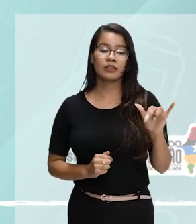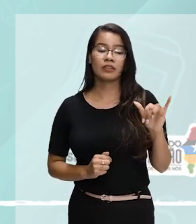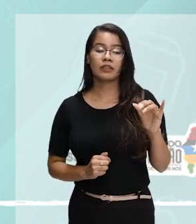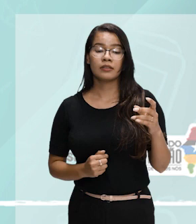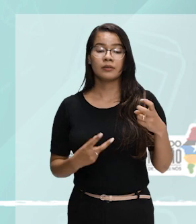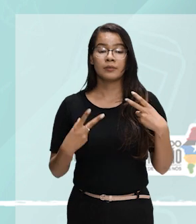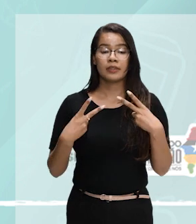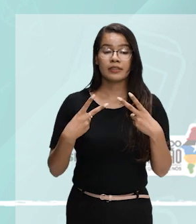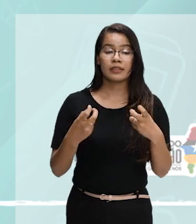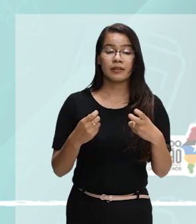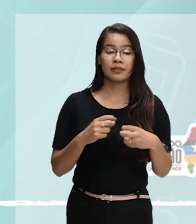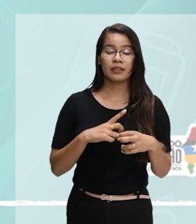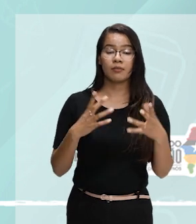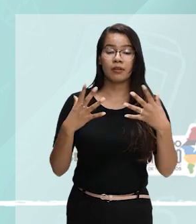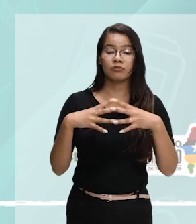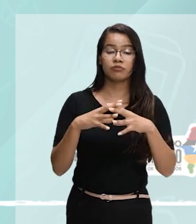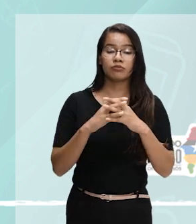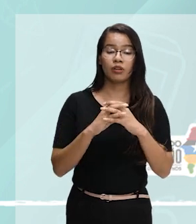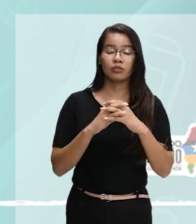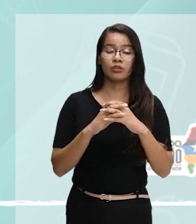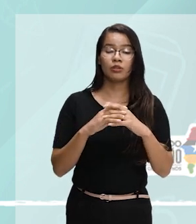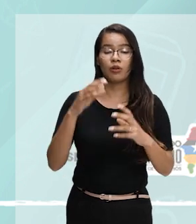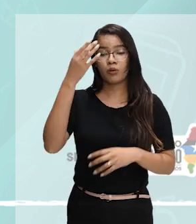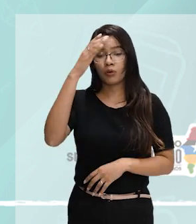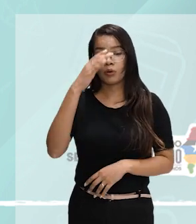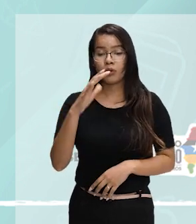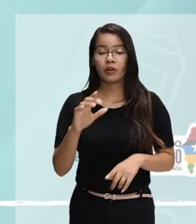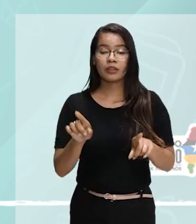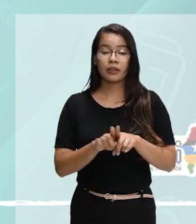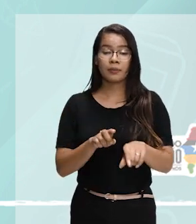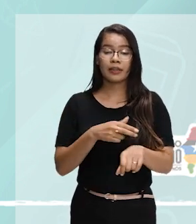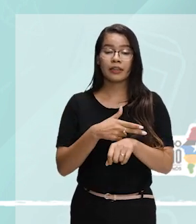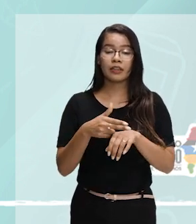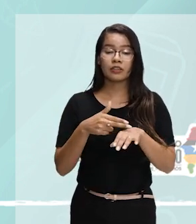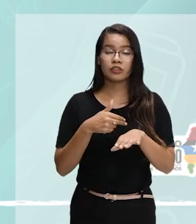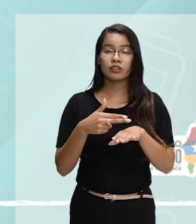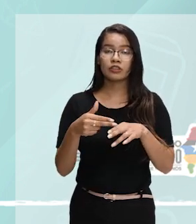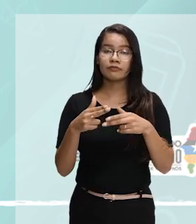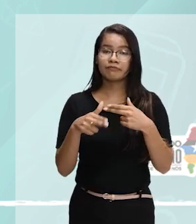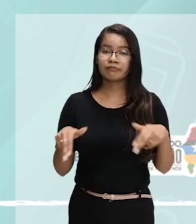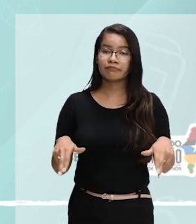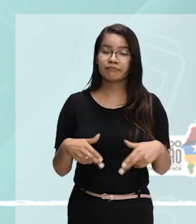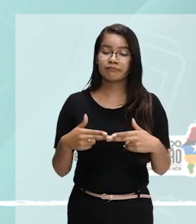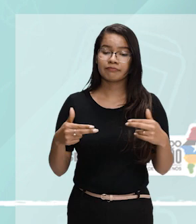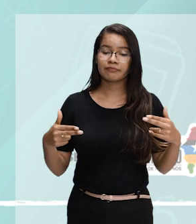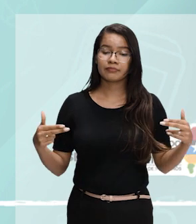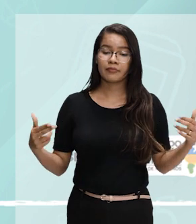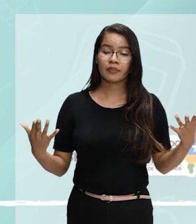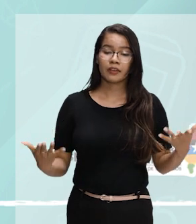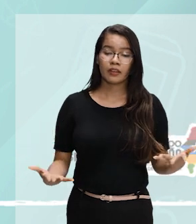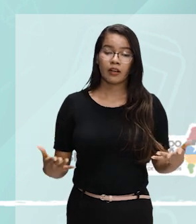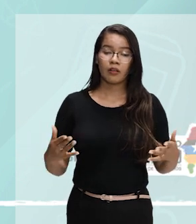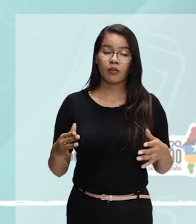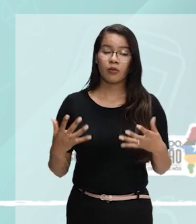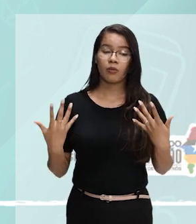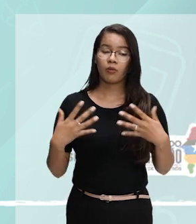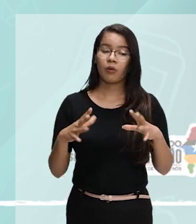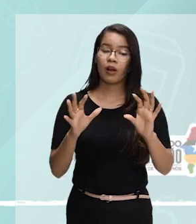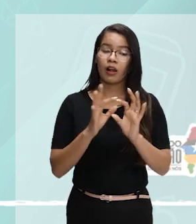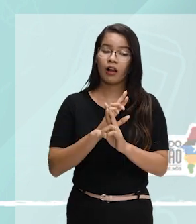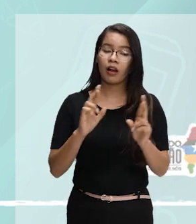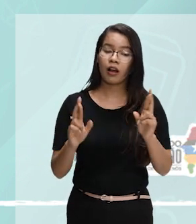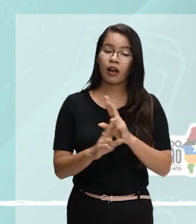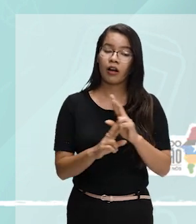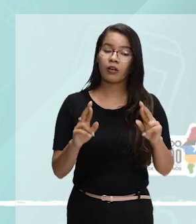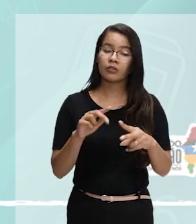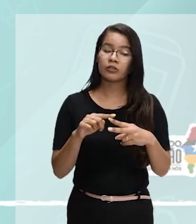Entre culturas e etnias. Com isso, o envolvimento dos dois demonstra não somente a união entre dois povos diferentes,